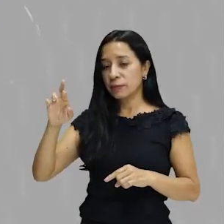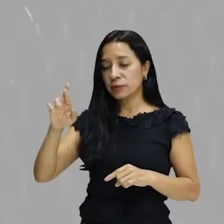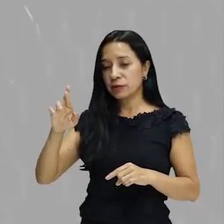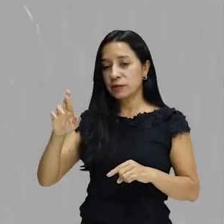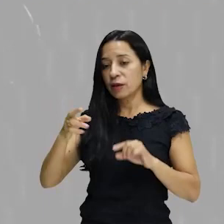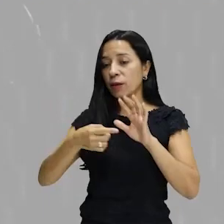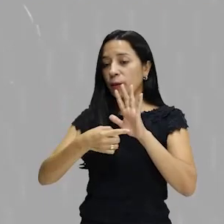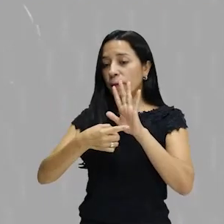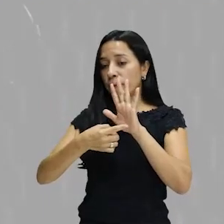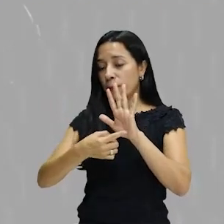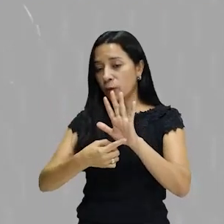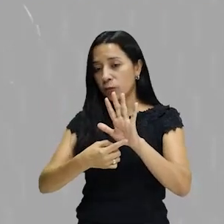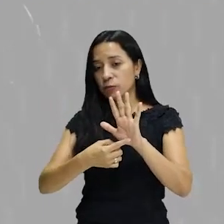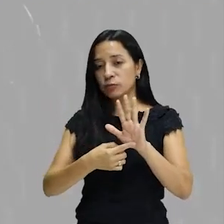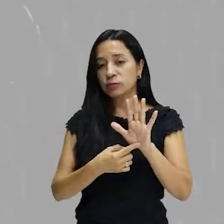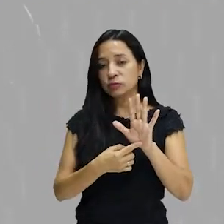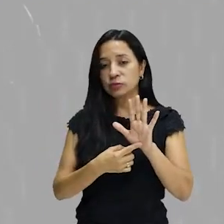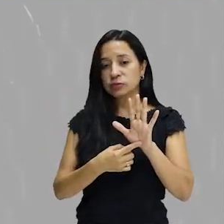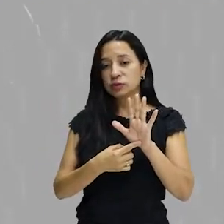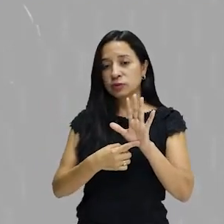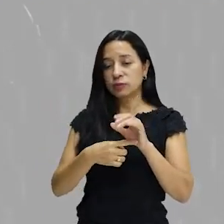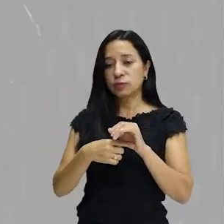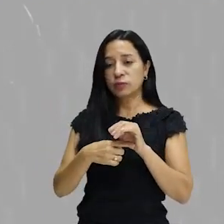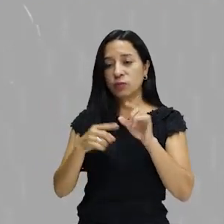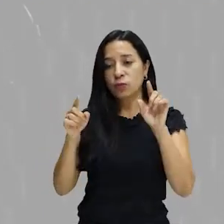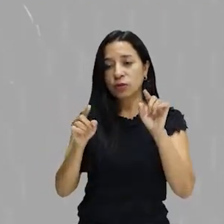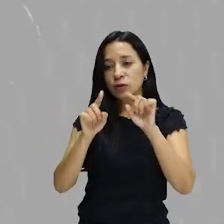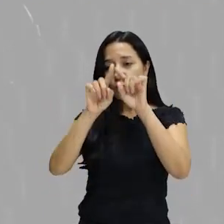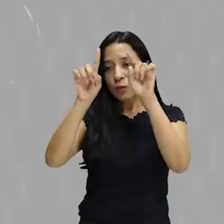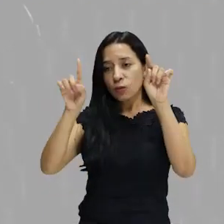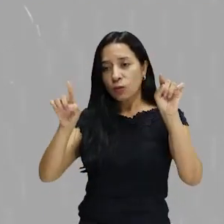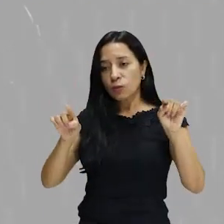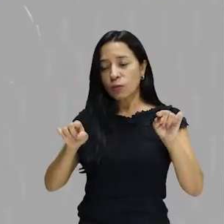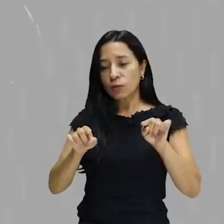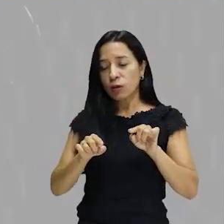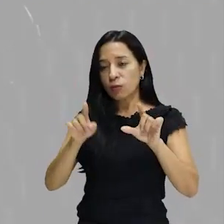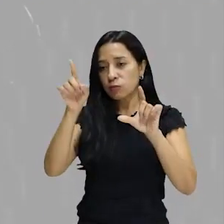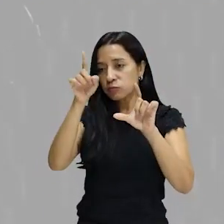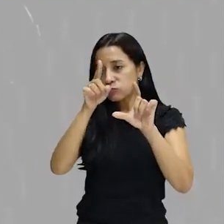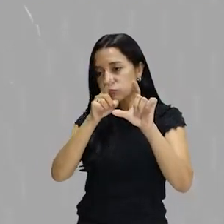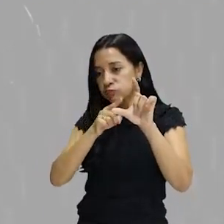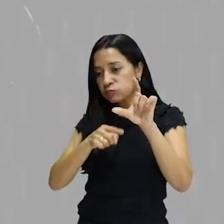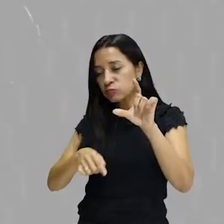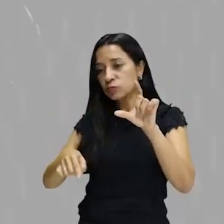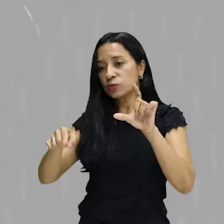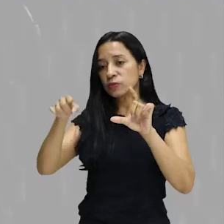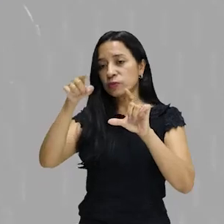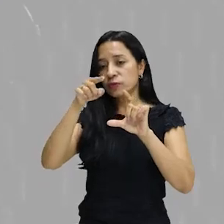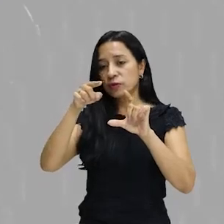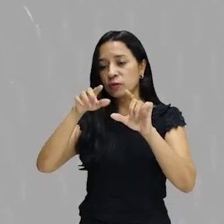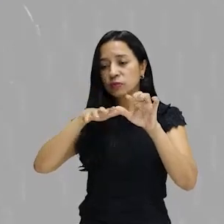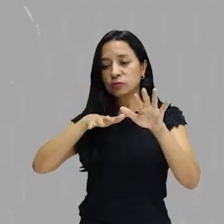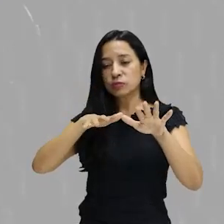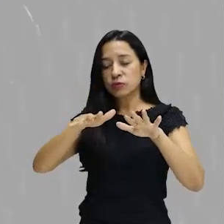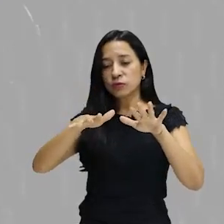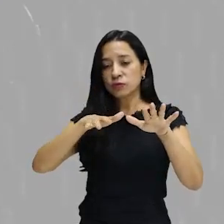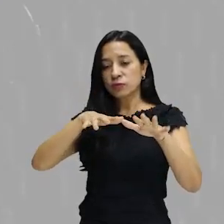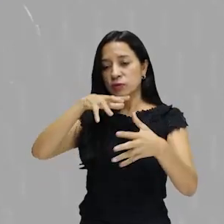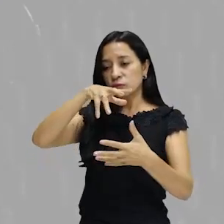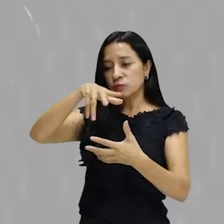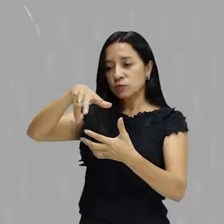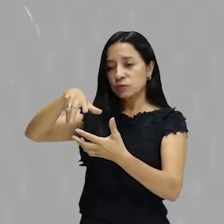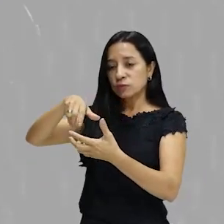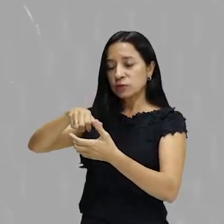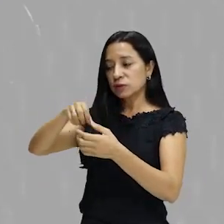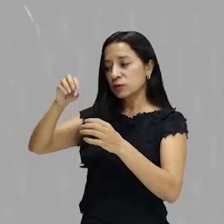traz um modelo que é um modelo elíptico, né? Um modelo oval, certo? De movimento desses planetas